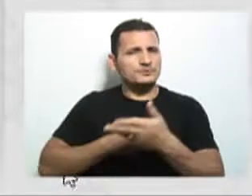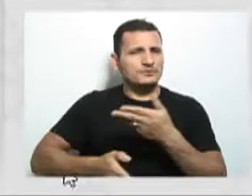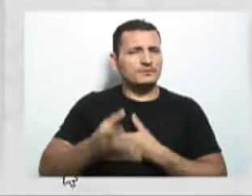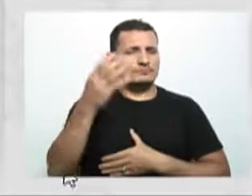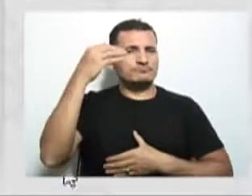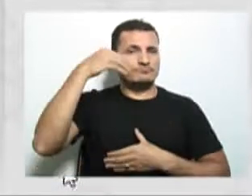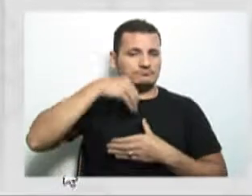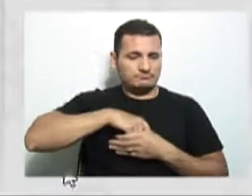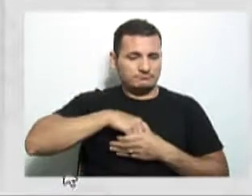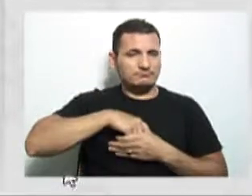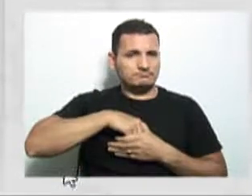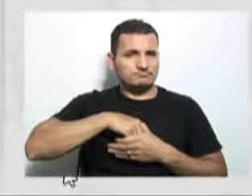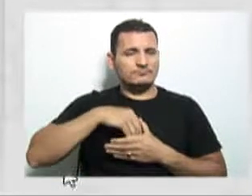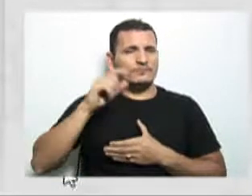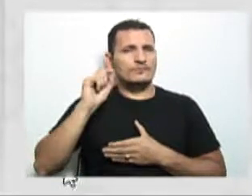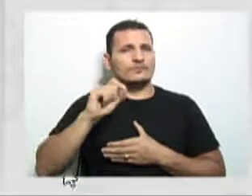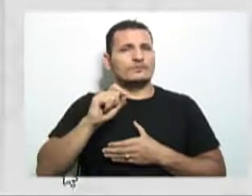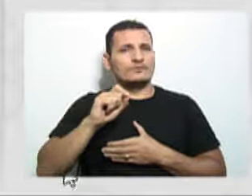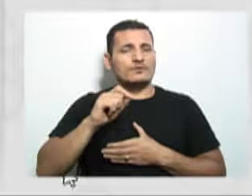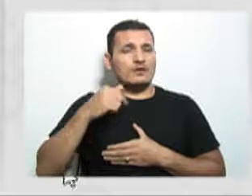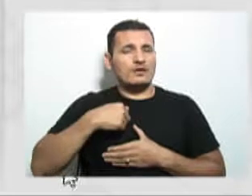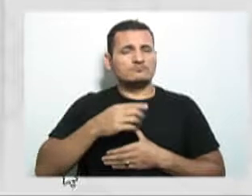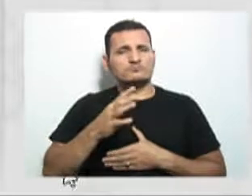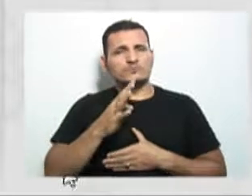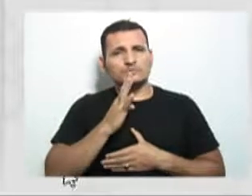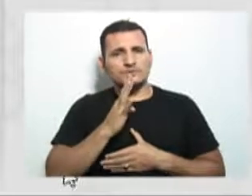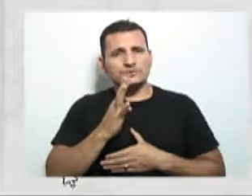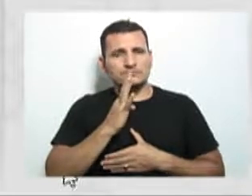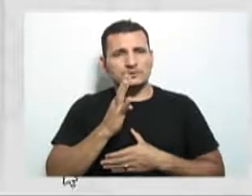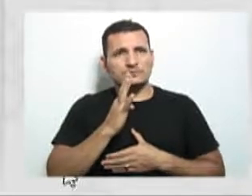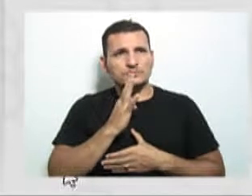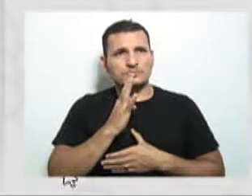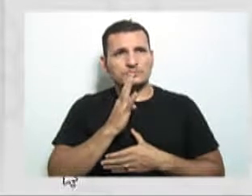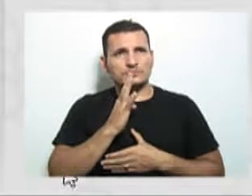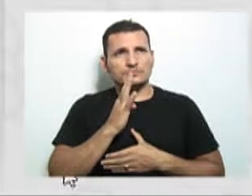a integração de autoconhecimento,